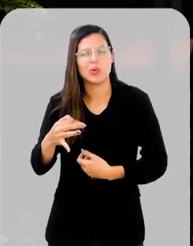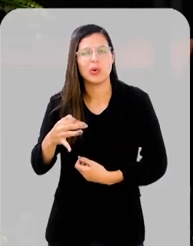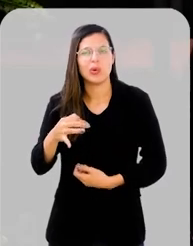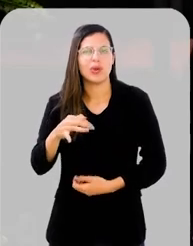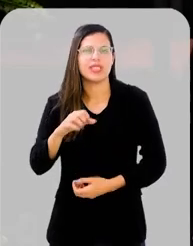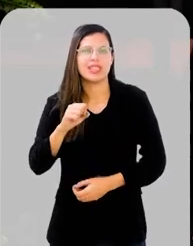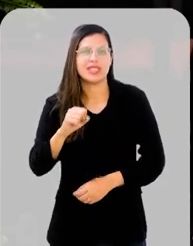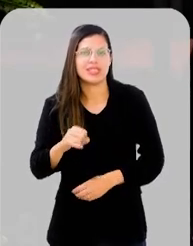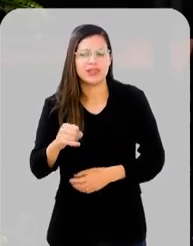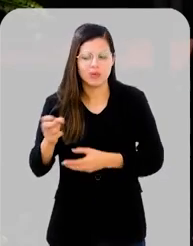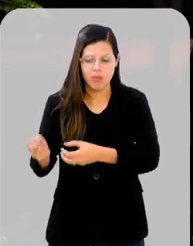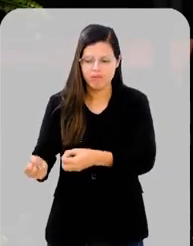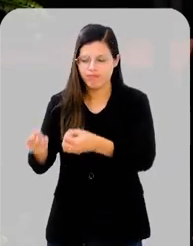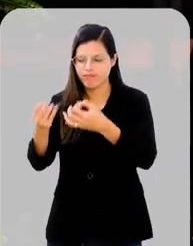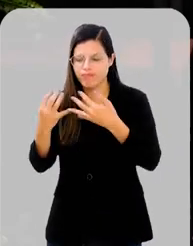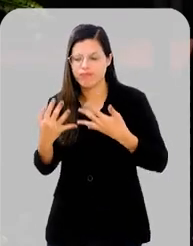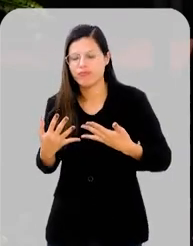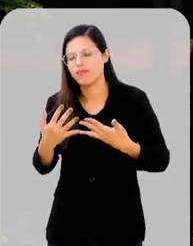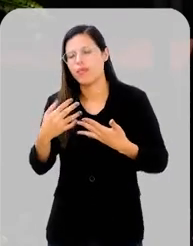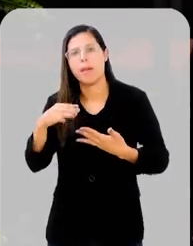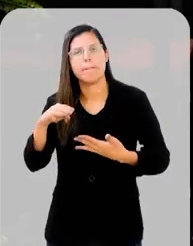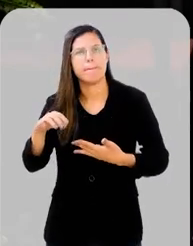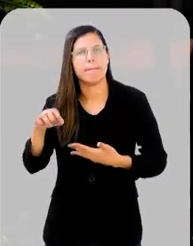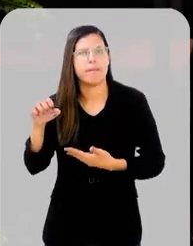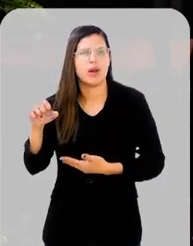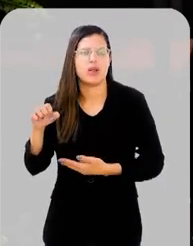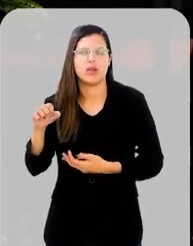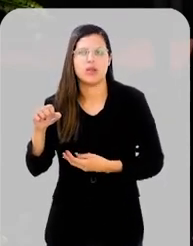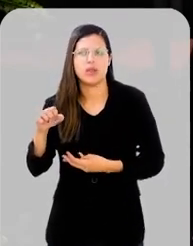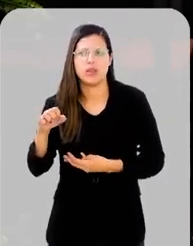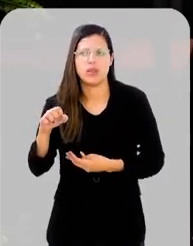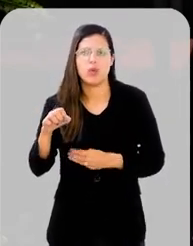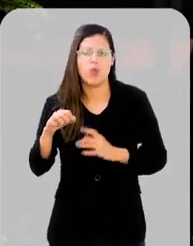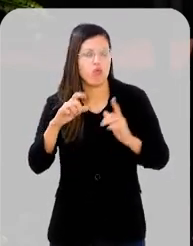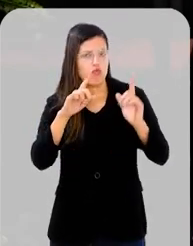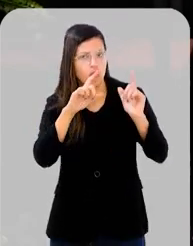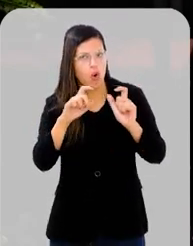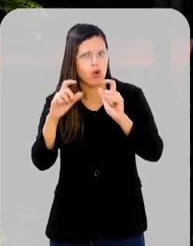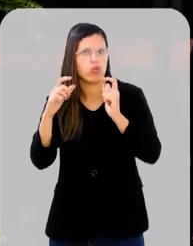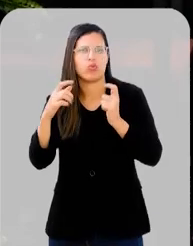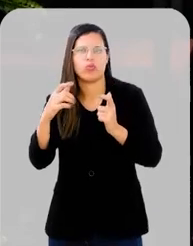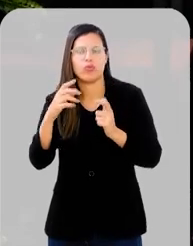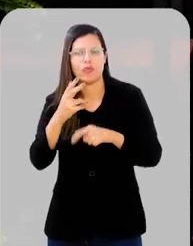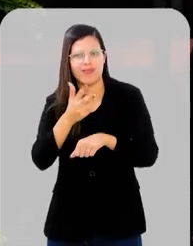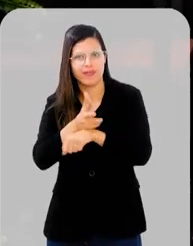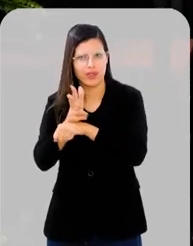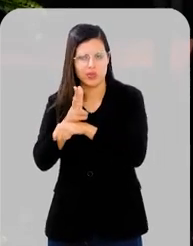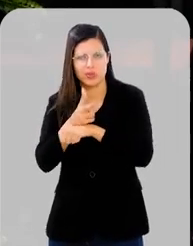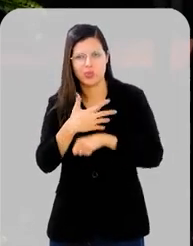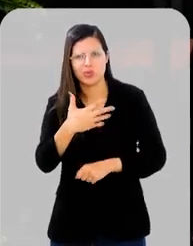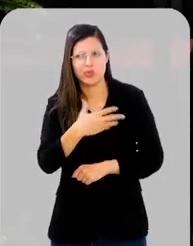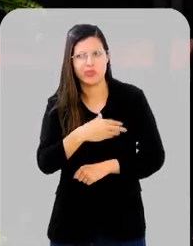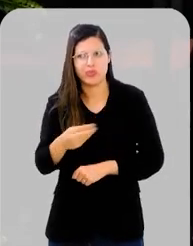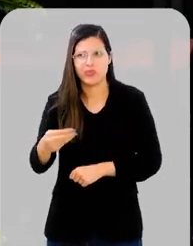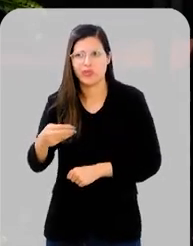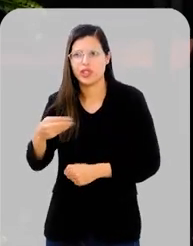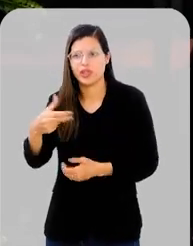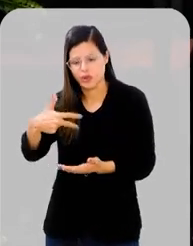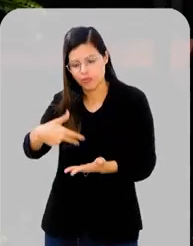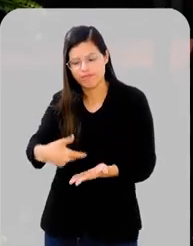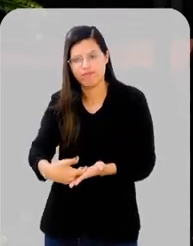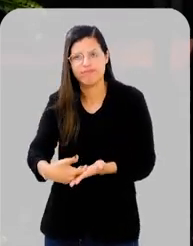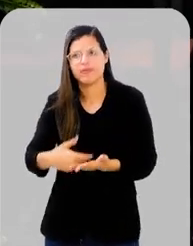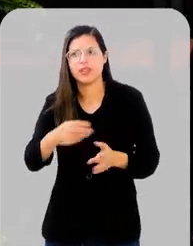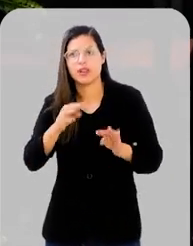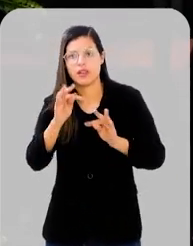nãoé se não ouvir o relato de uma mãe que tá e com fotos e vídeos de um filho que tá acamado por exemplo